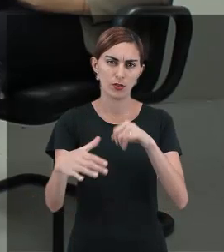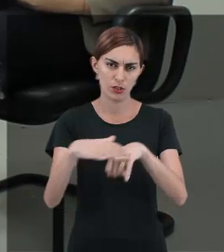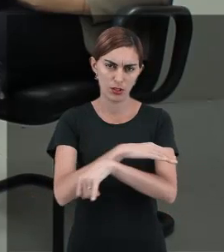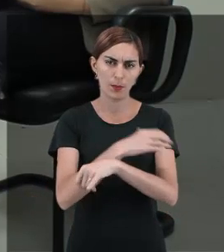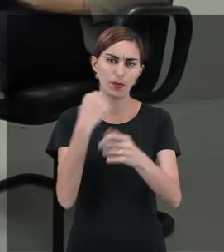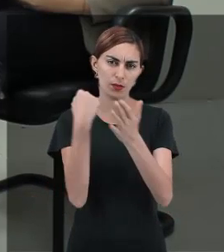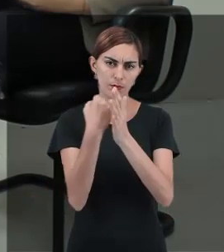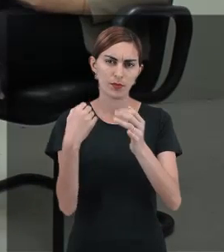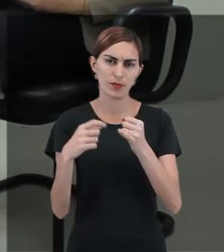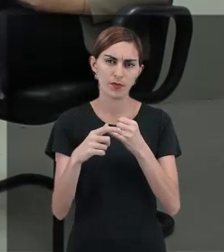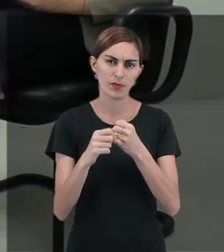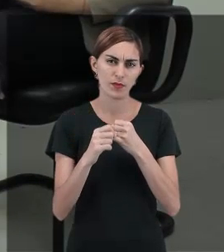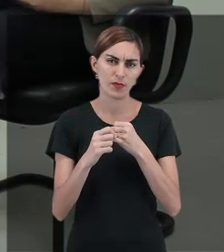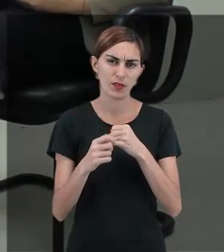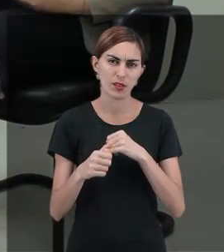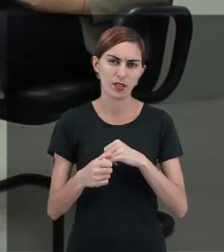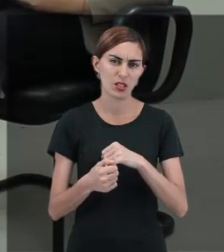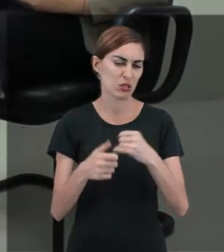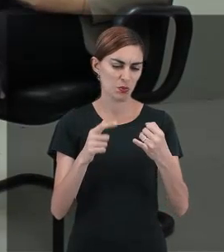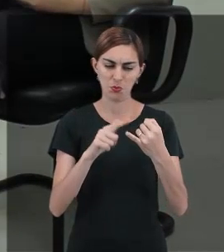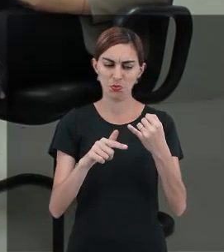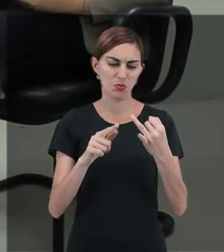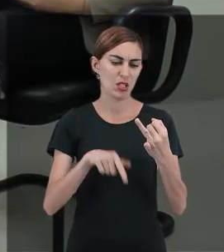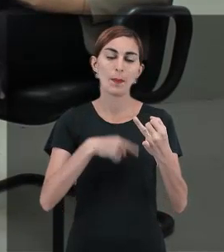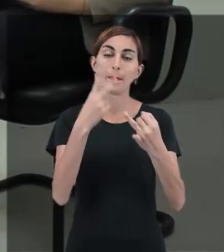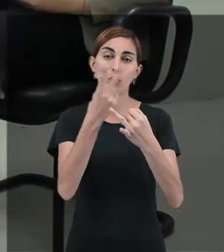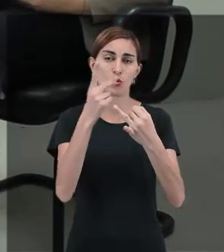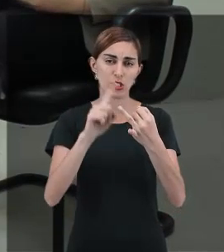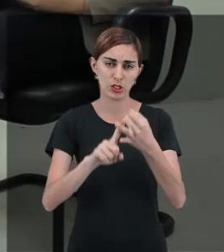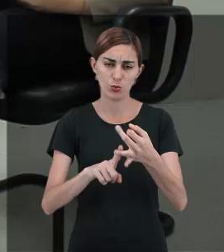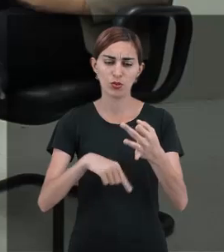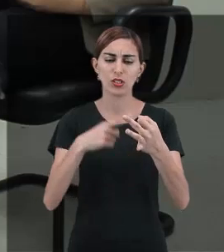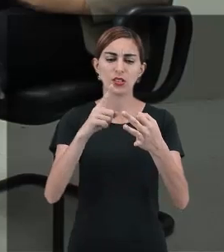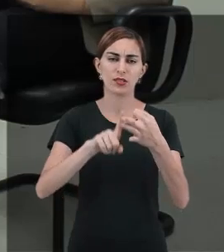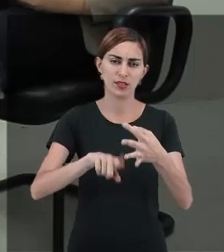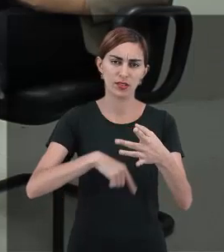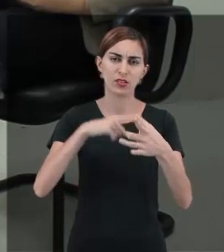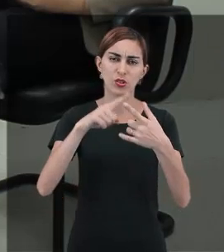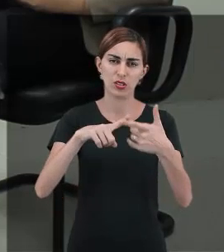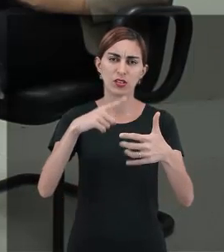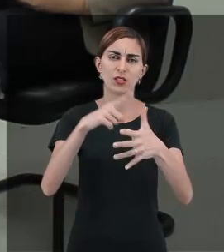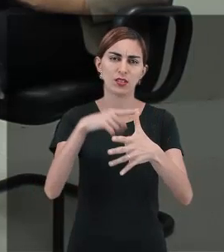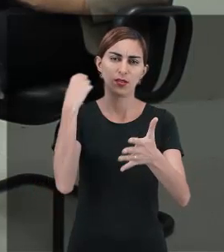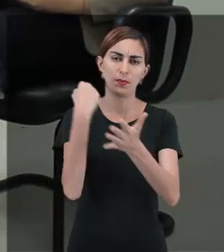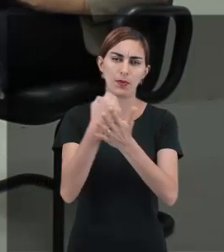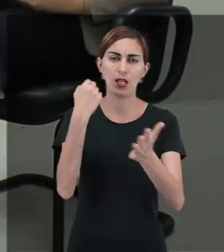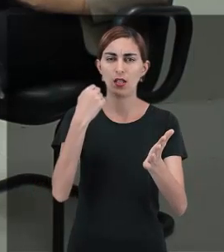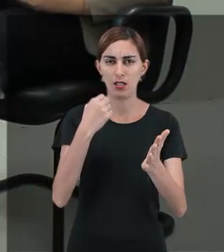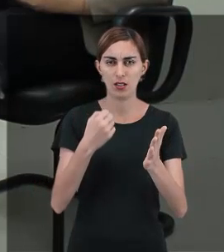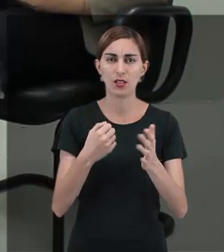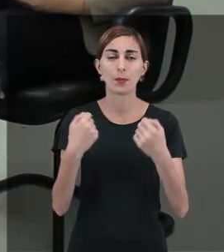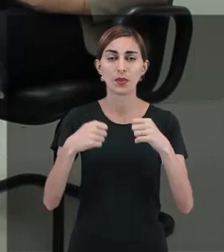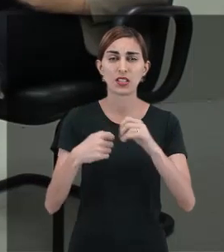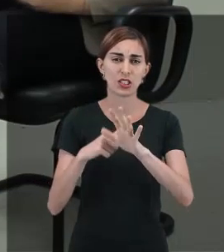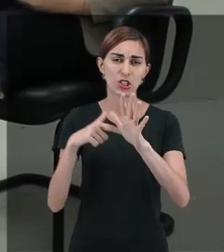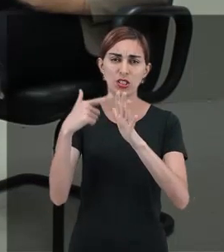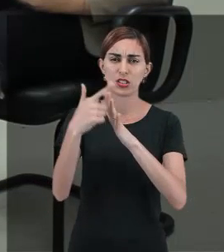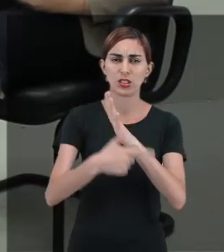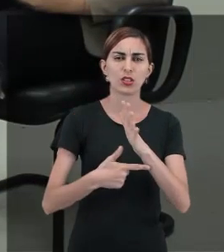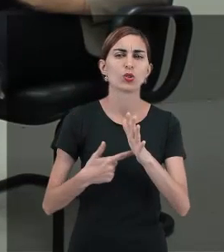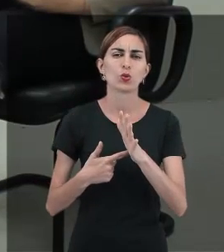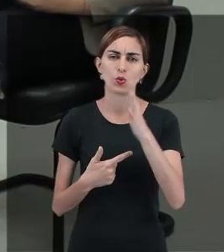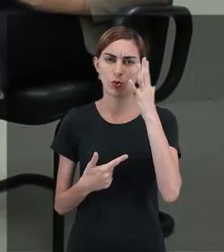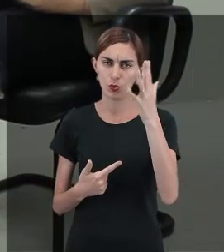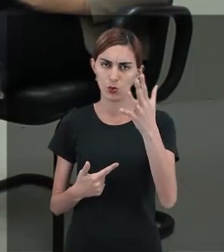primeira e compro da primeira. Se a primeira não tiver como me atender, eu procuro a segunda, a terceira, a quarta, a quinta. Olha só, o que é que eu preciso trabalhar? Para ser lembrado,